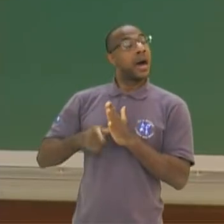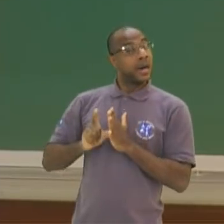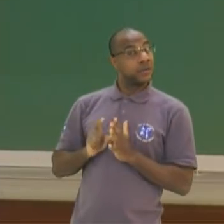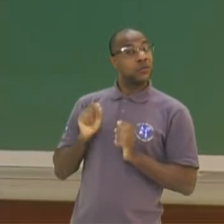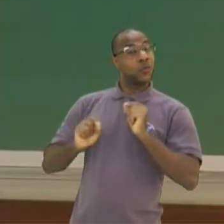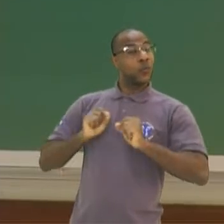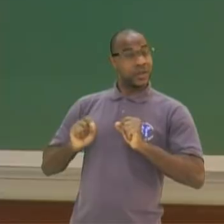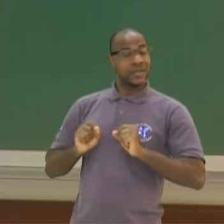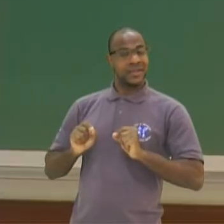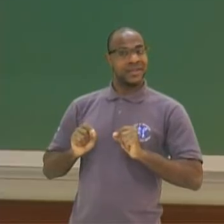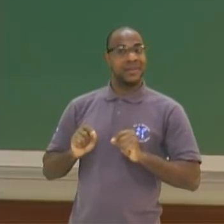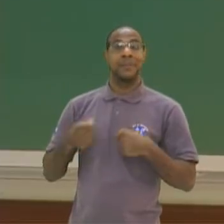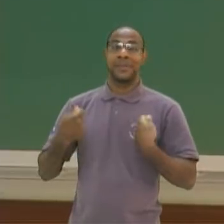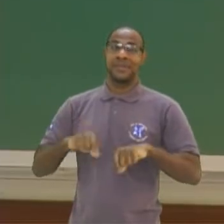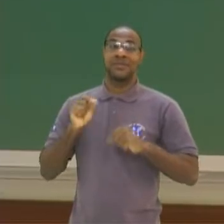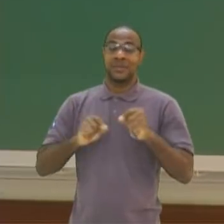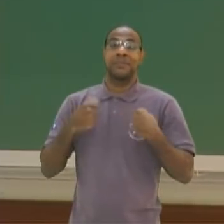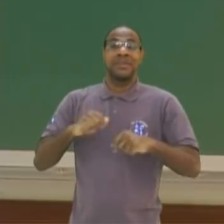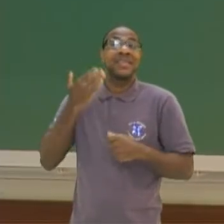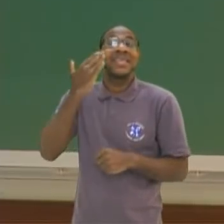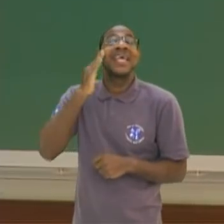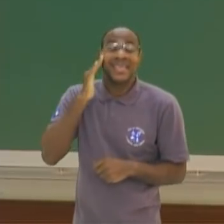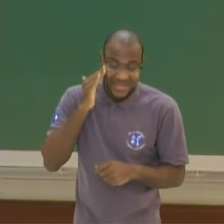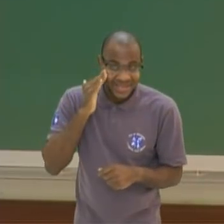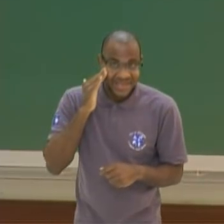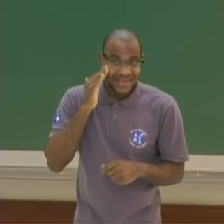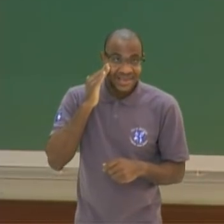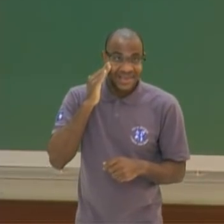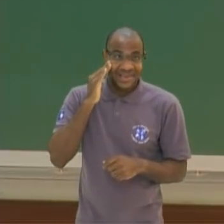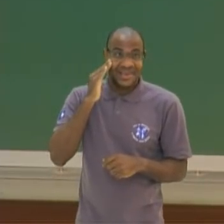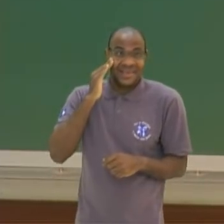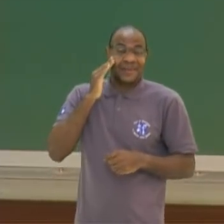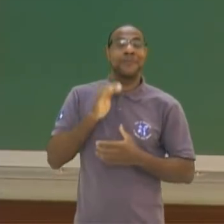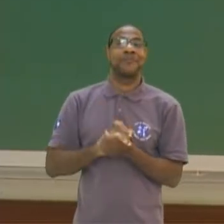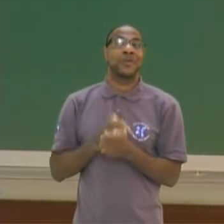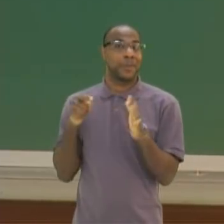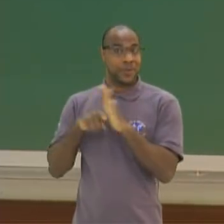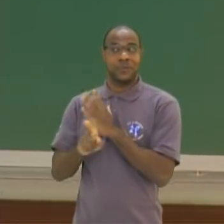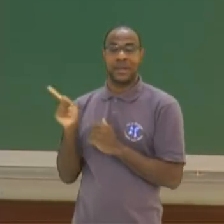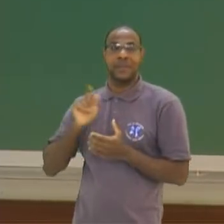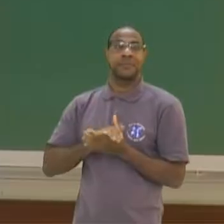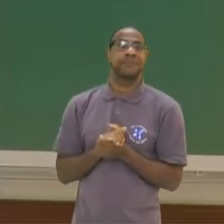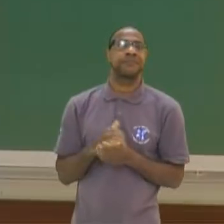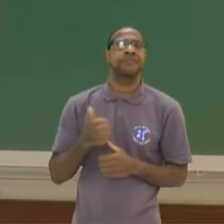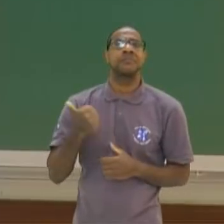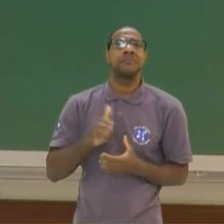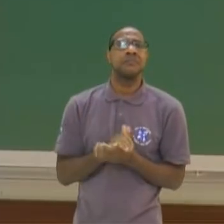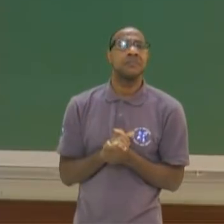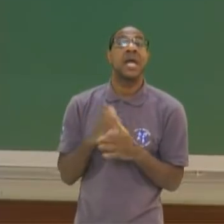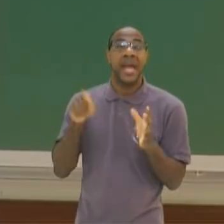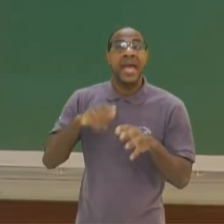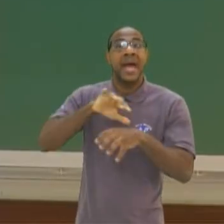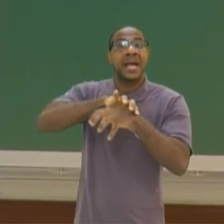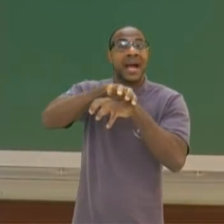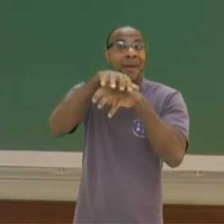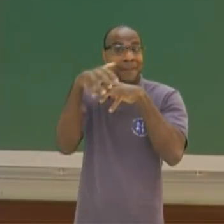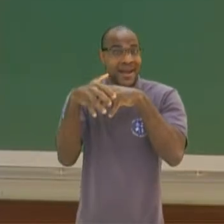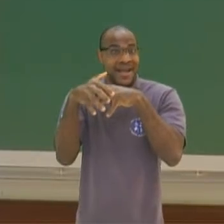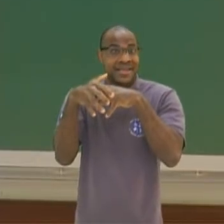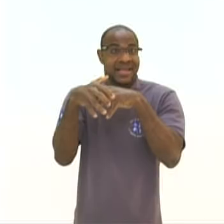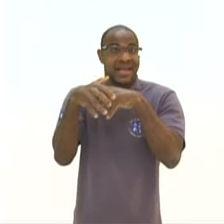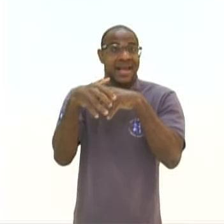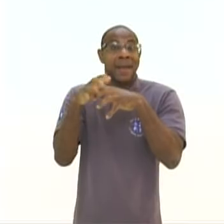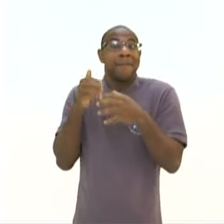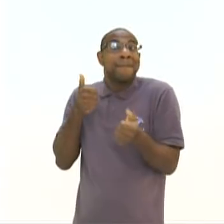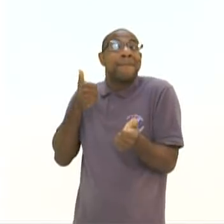segunda, eu quero entender, eu quero saber se eu sei tudo. Quiz. Vamos lá? Primeiro, é a camada da atmosfera